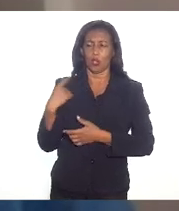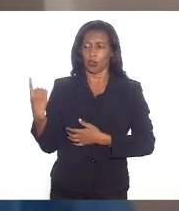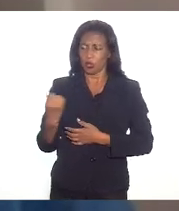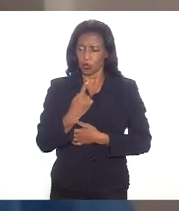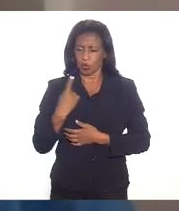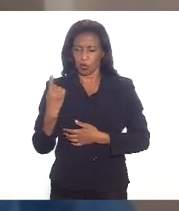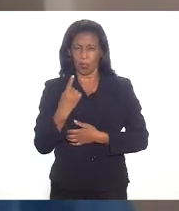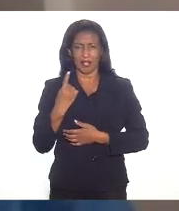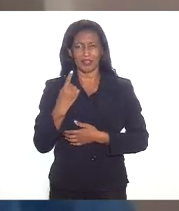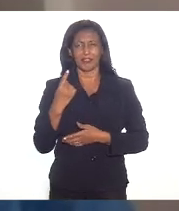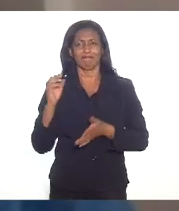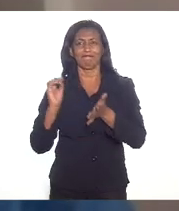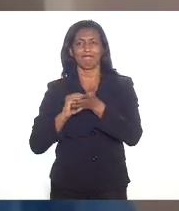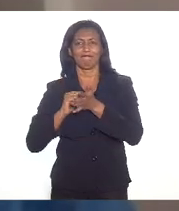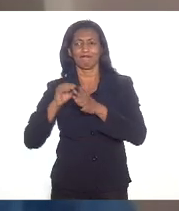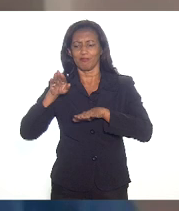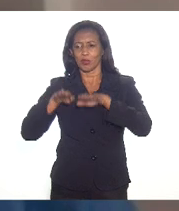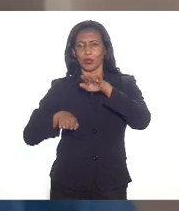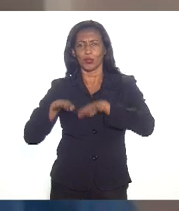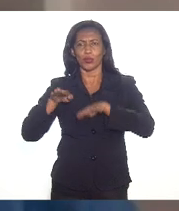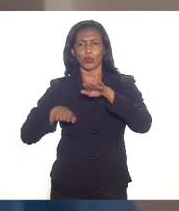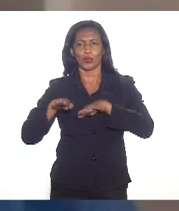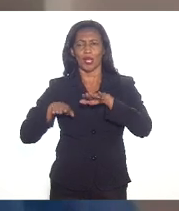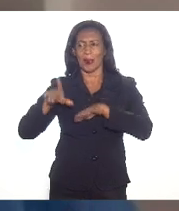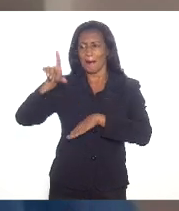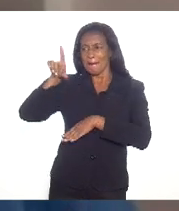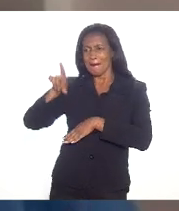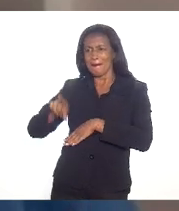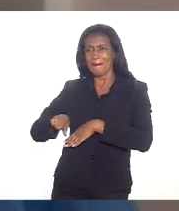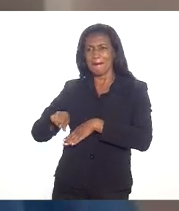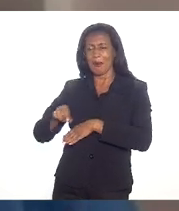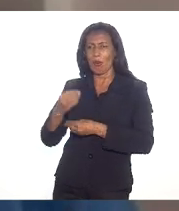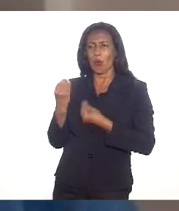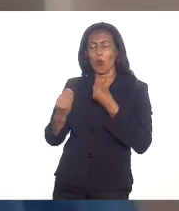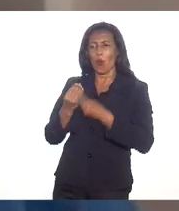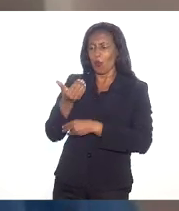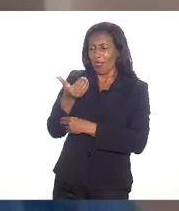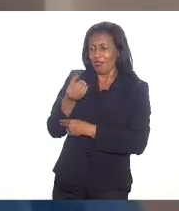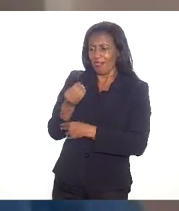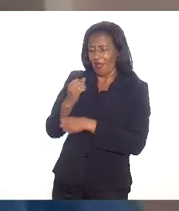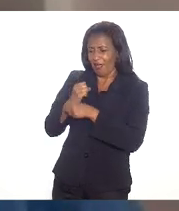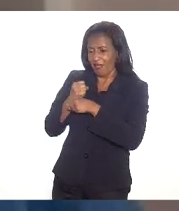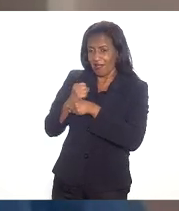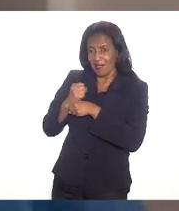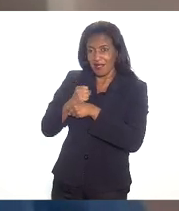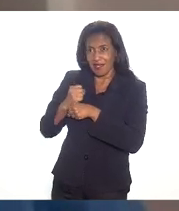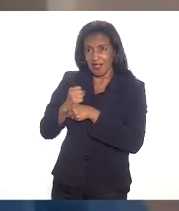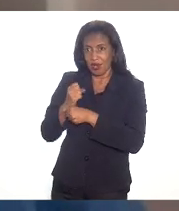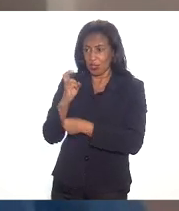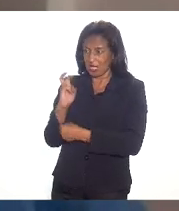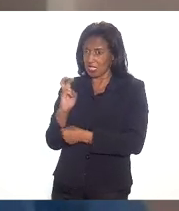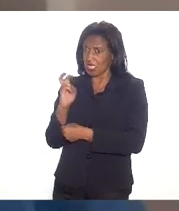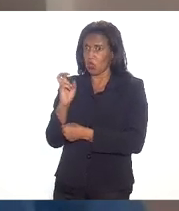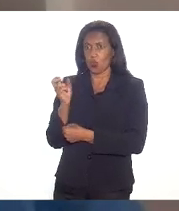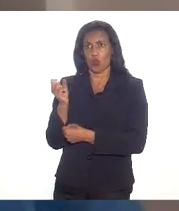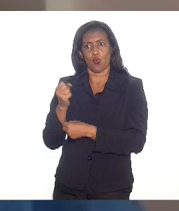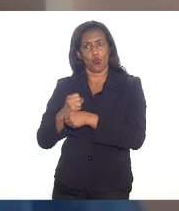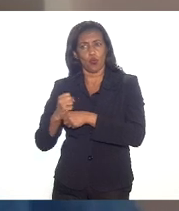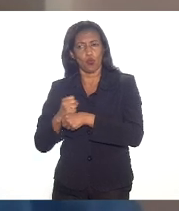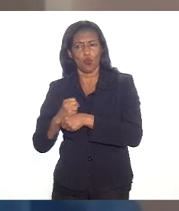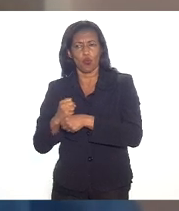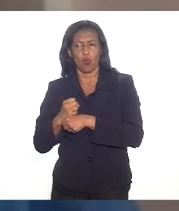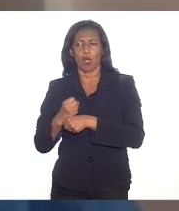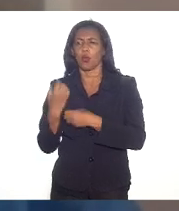pública desestruturada, não vamos ter a menor condição de ficar 10 anos, ou seja, 5 anos, que seja, sem